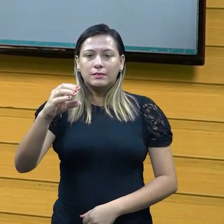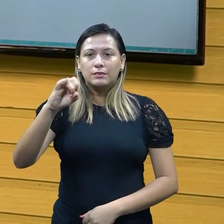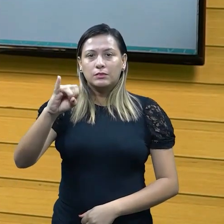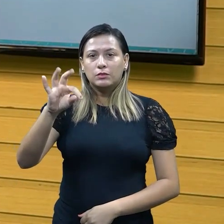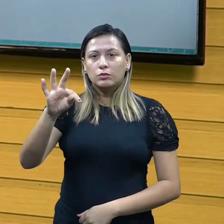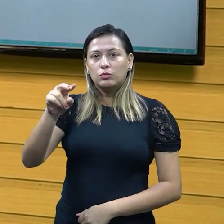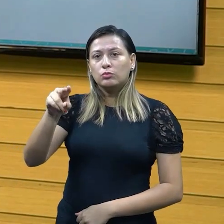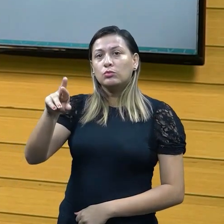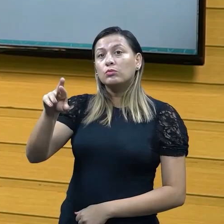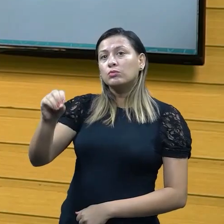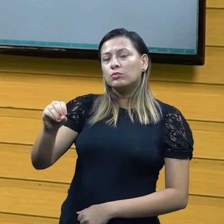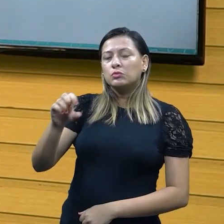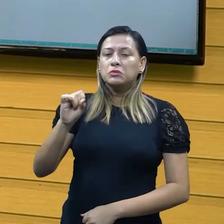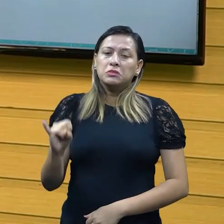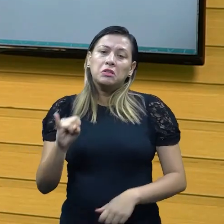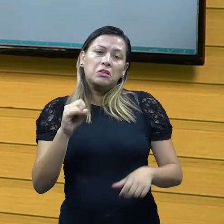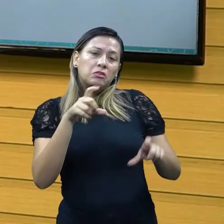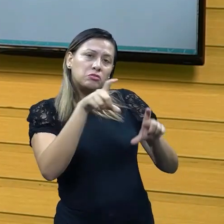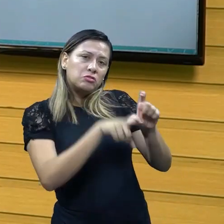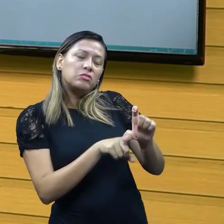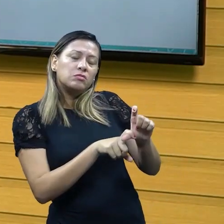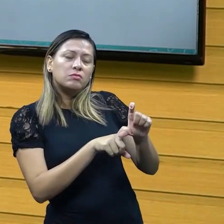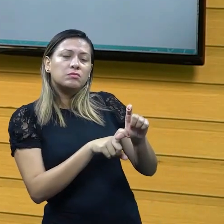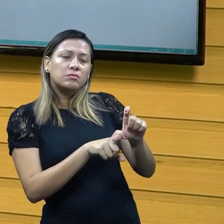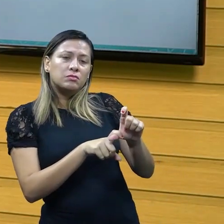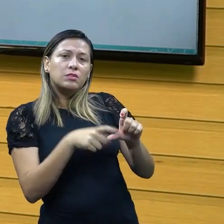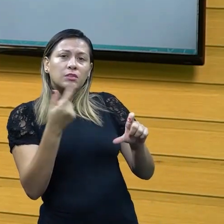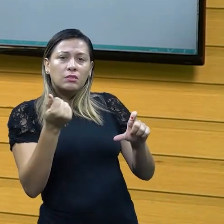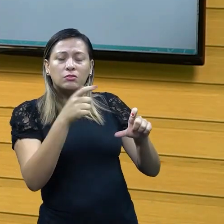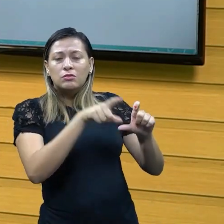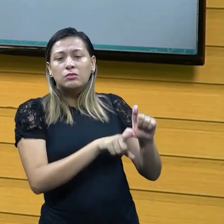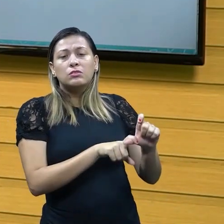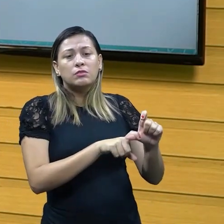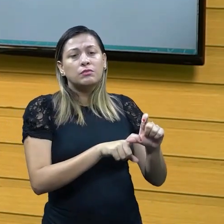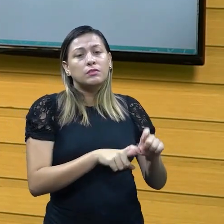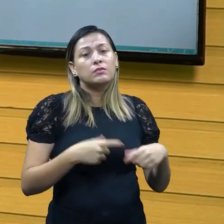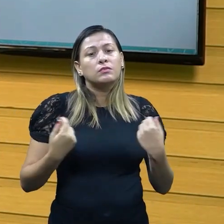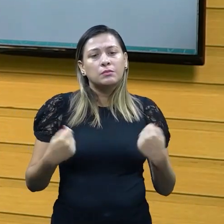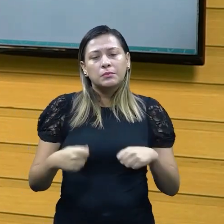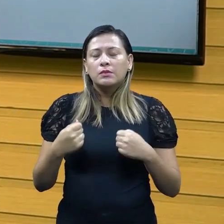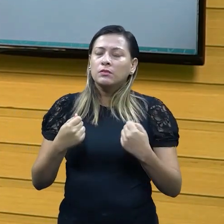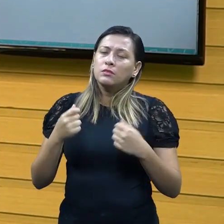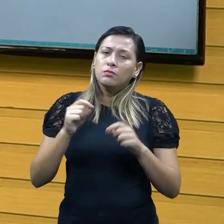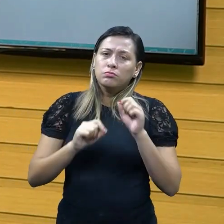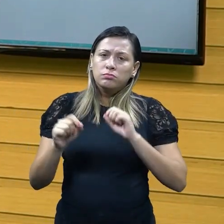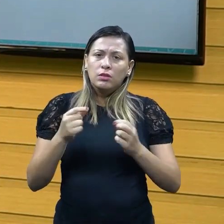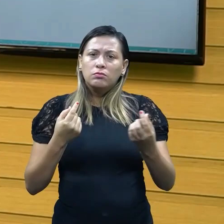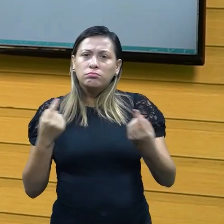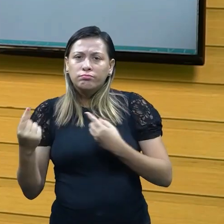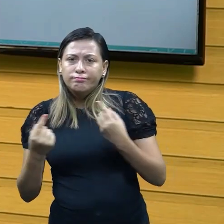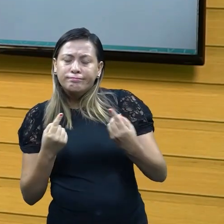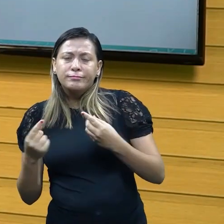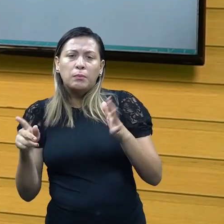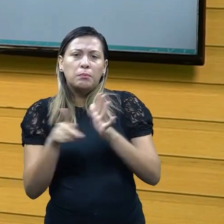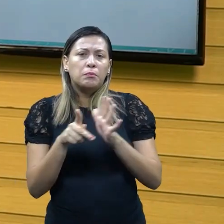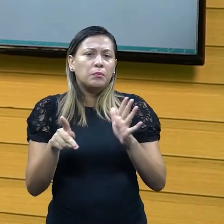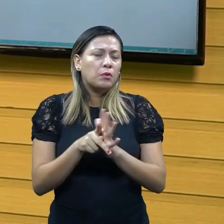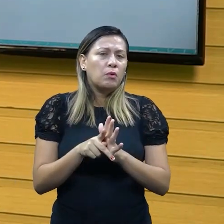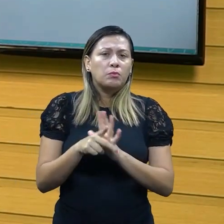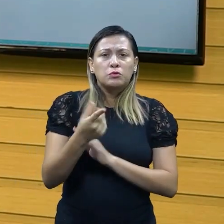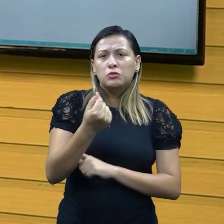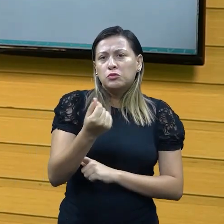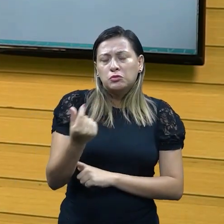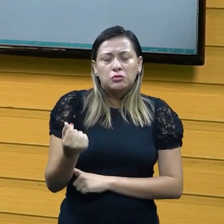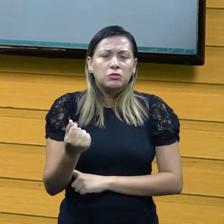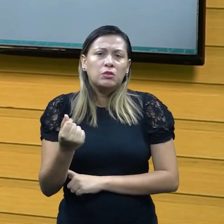for questões de dívidas, né? Aí você tem outras questões que você vai discutir a título de herança, habilitação